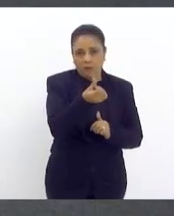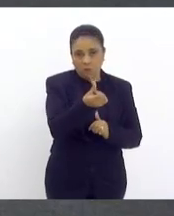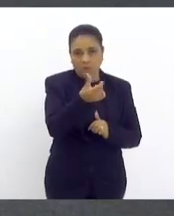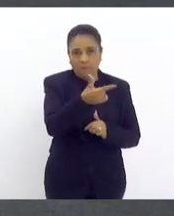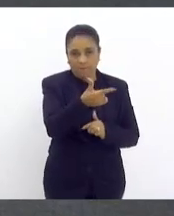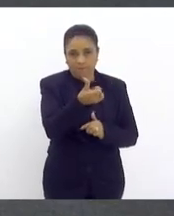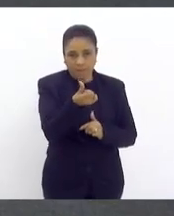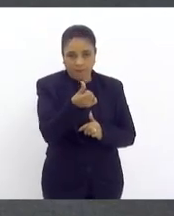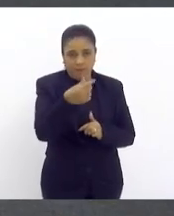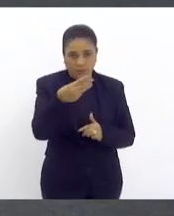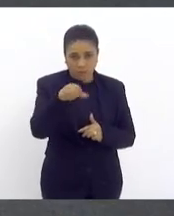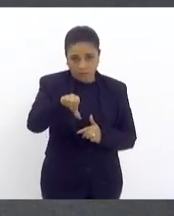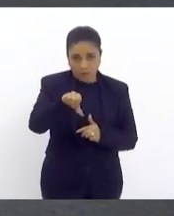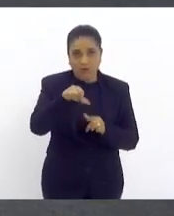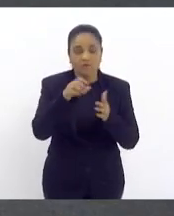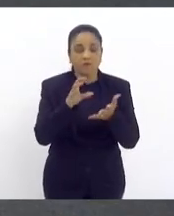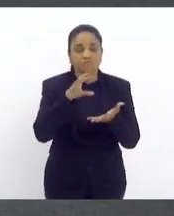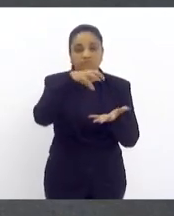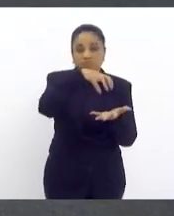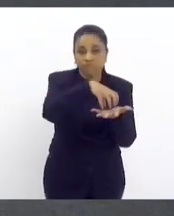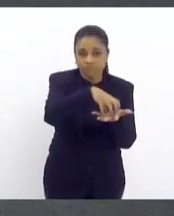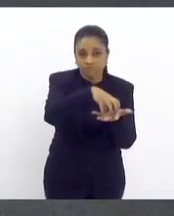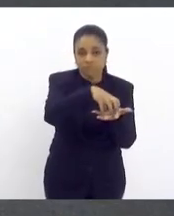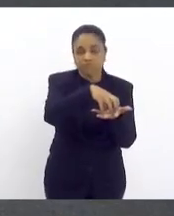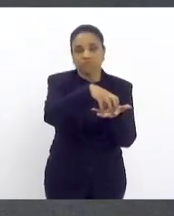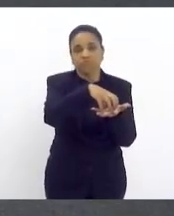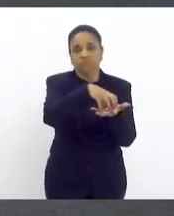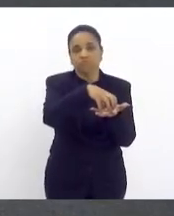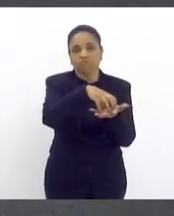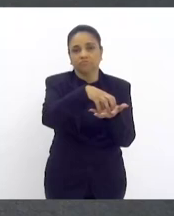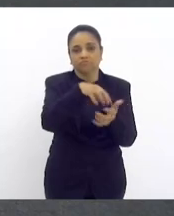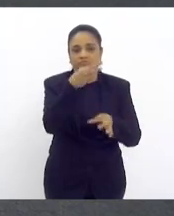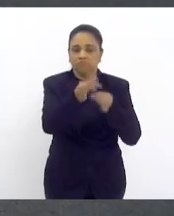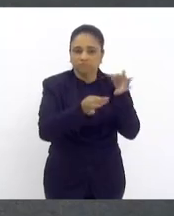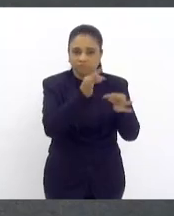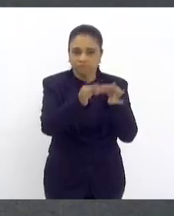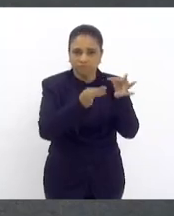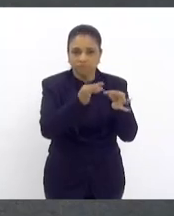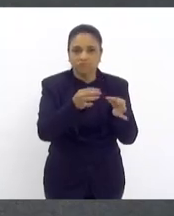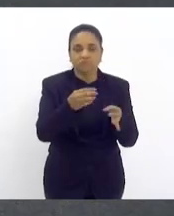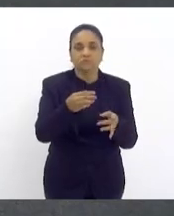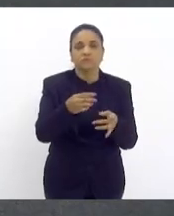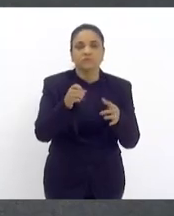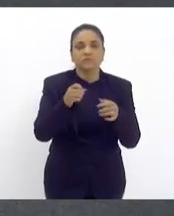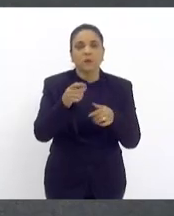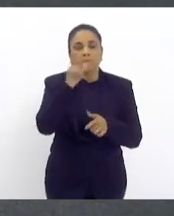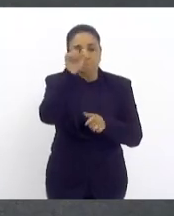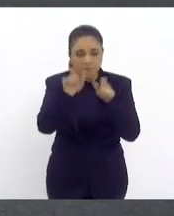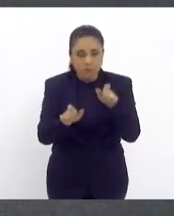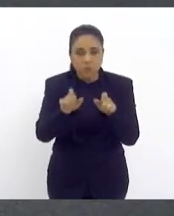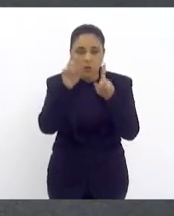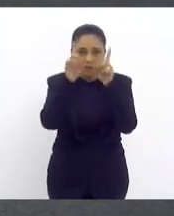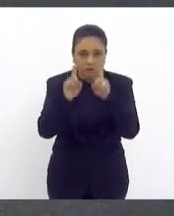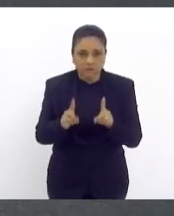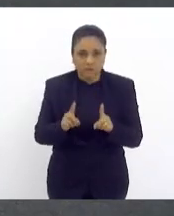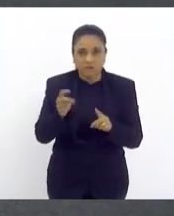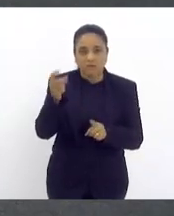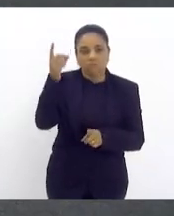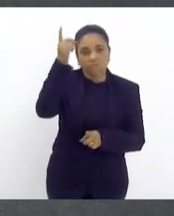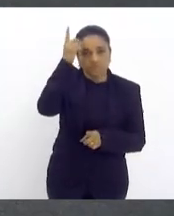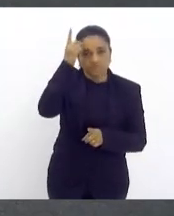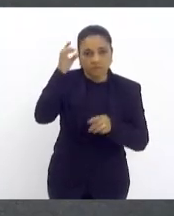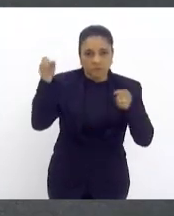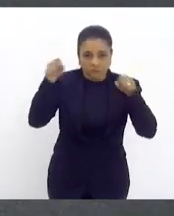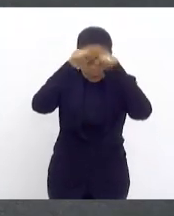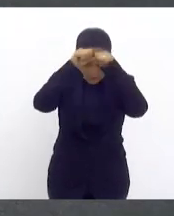implantação dos centros de reabilitação integral é para pessoas com deficiência mental e autista no estado do Rio de Janeiro o projeto